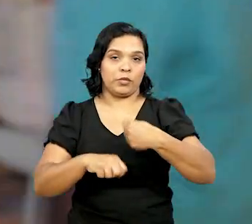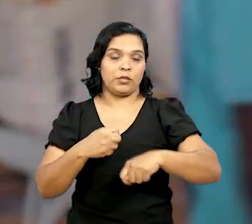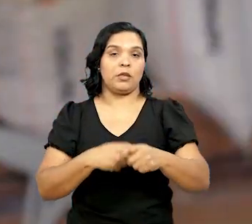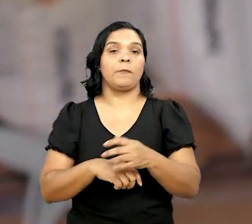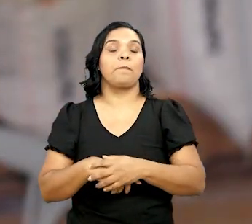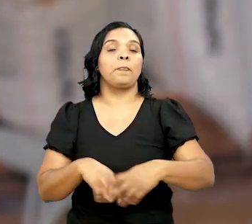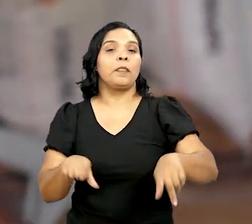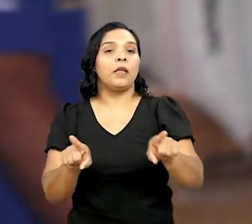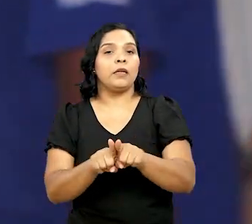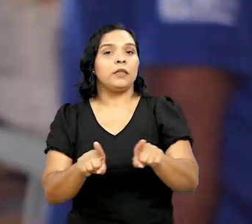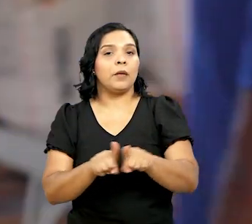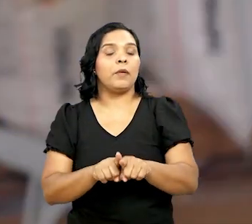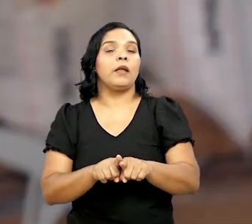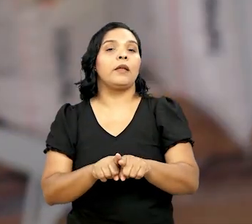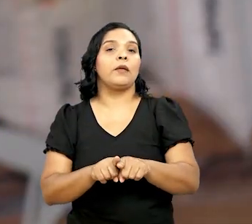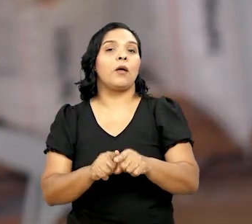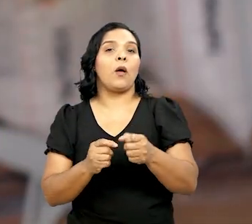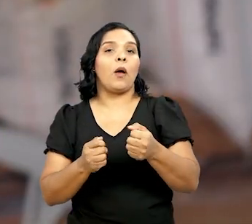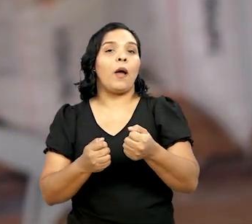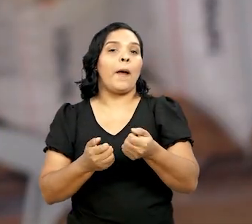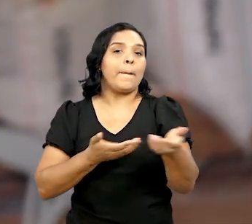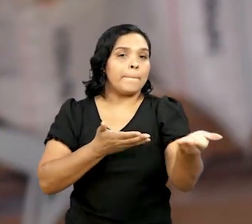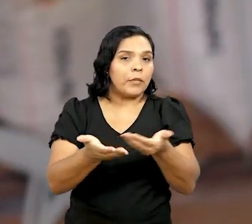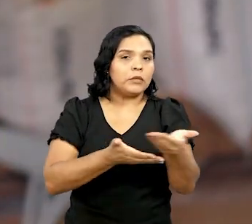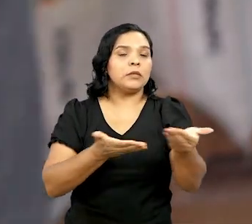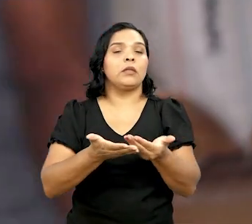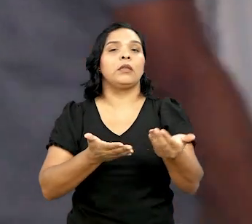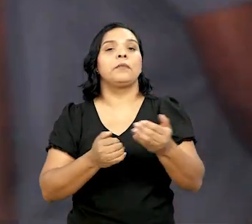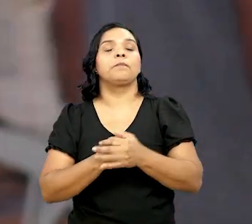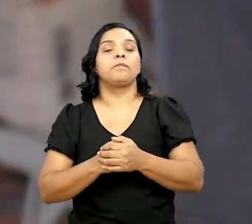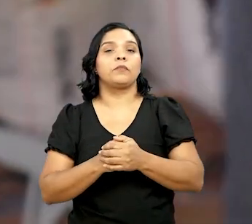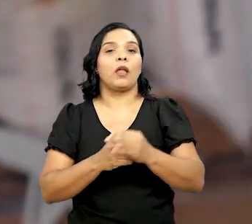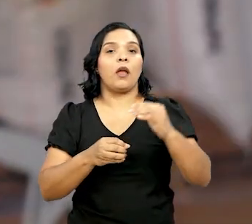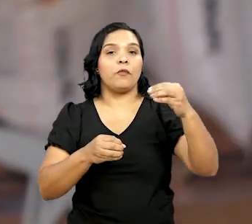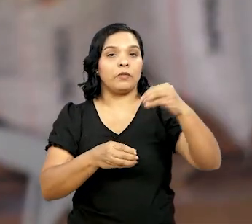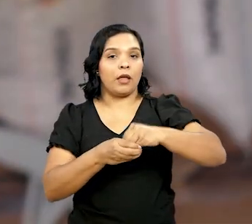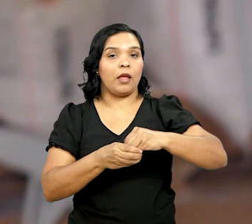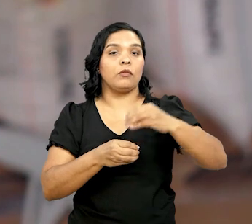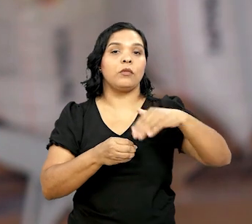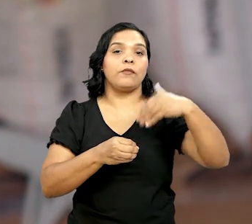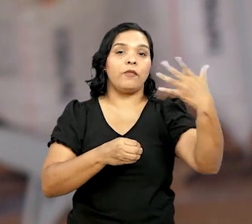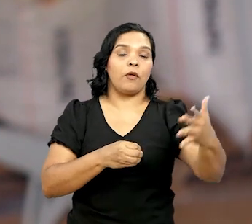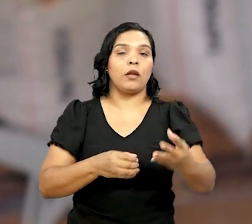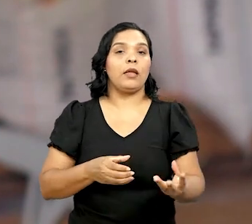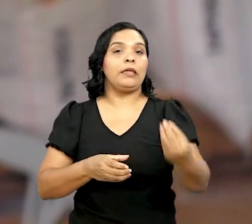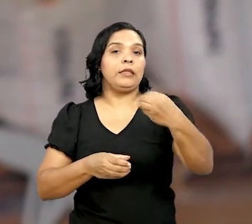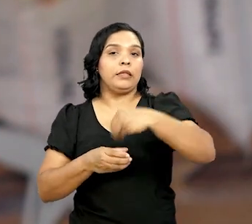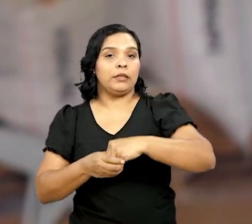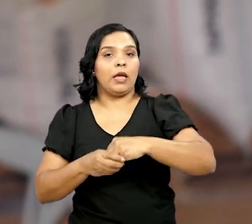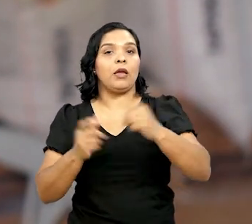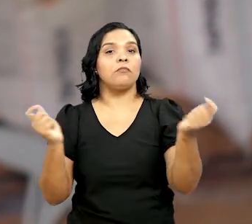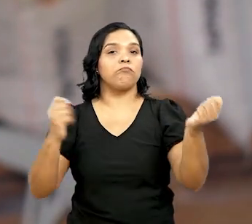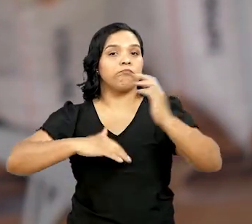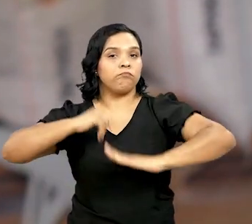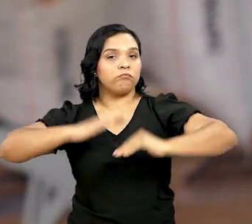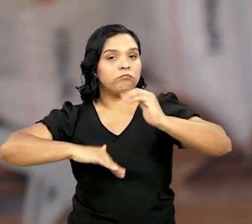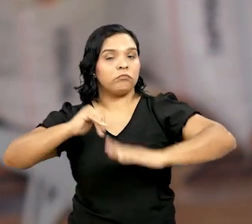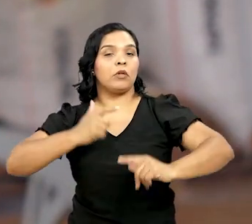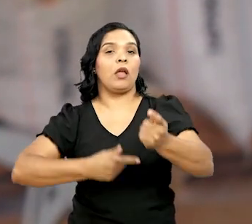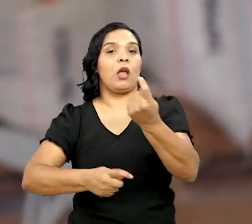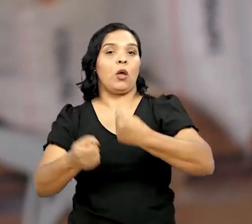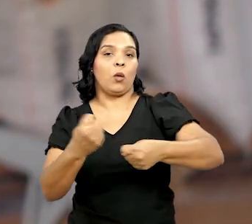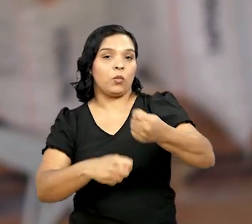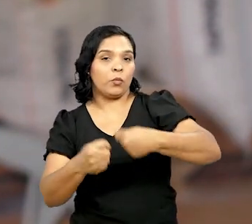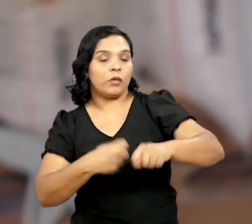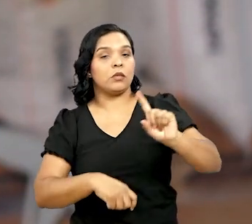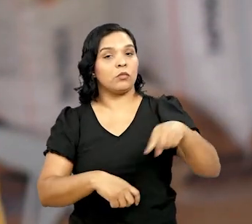gente divide esse conhecimento em 2 etapas, o interno e o externo. O interno a gente capacita os economistas, né, que nós somos